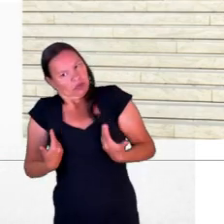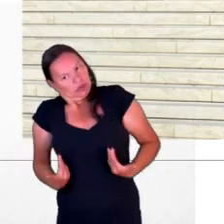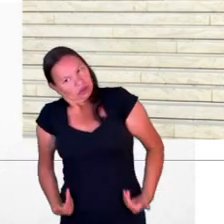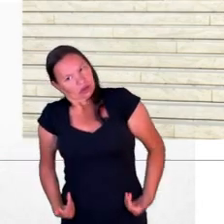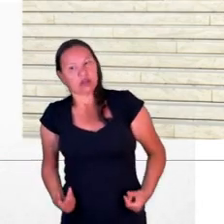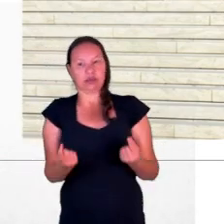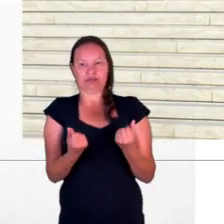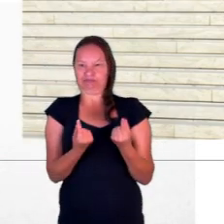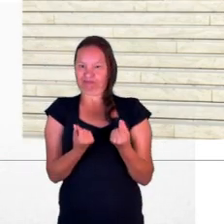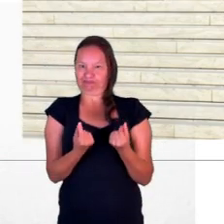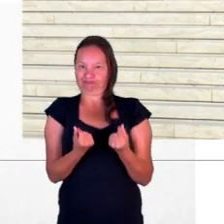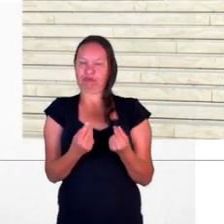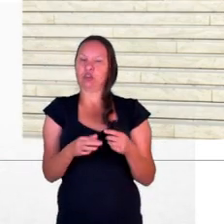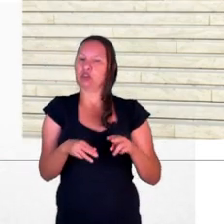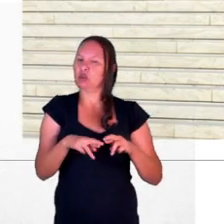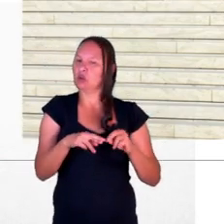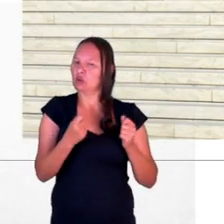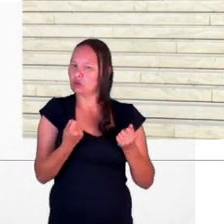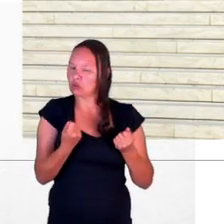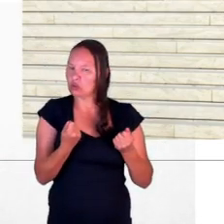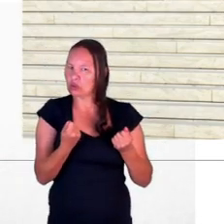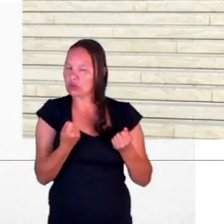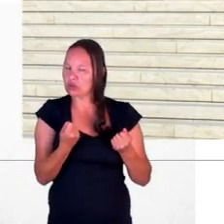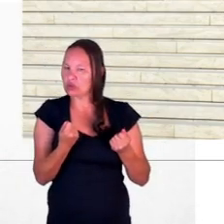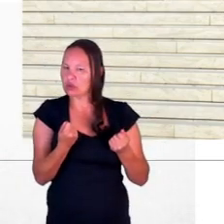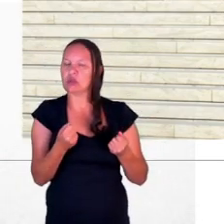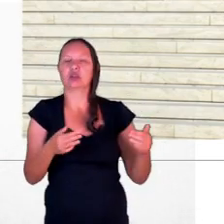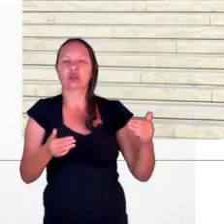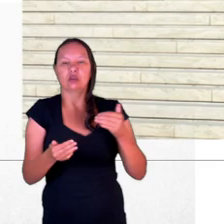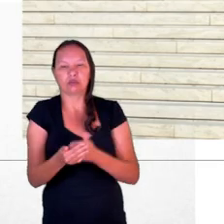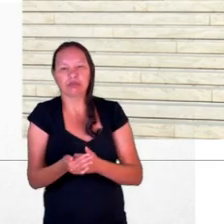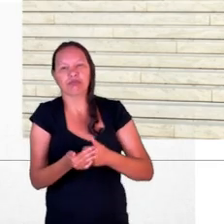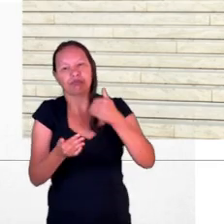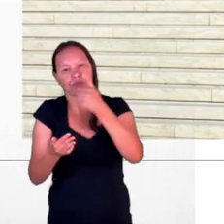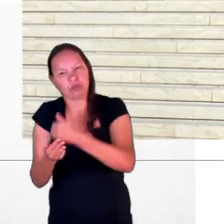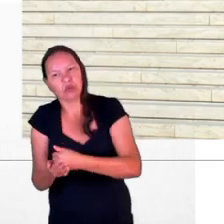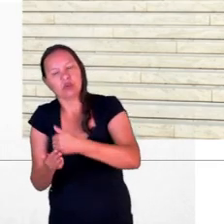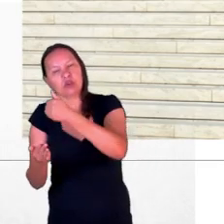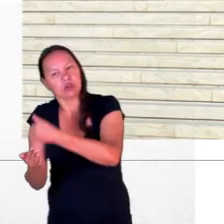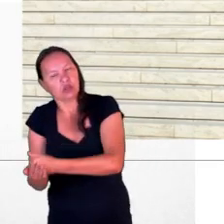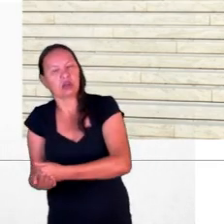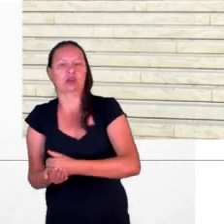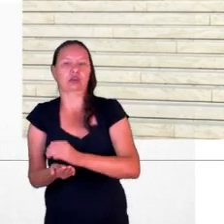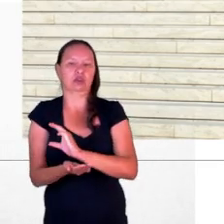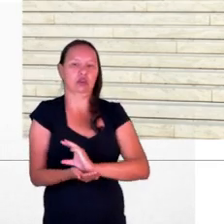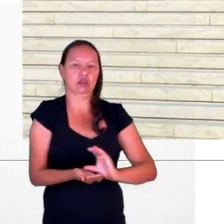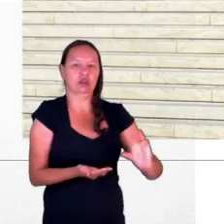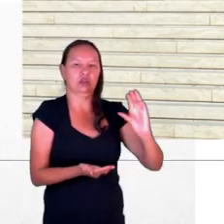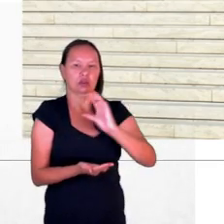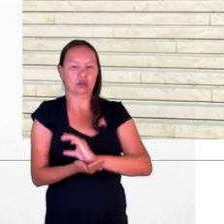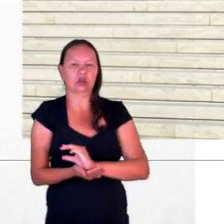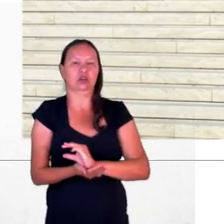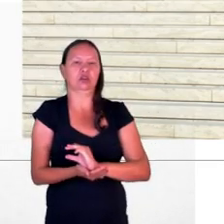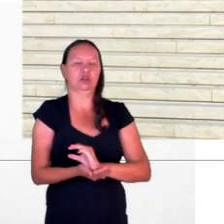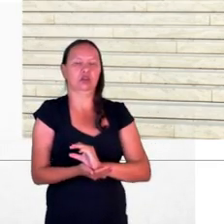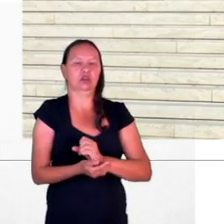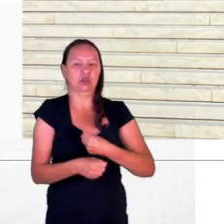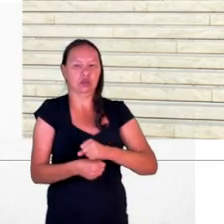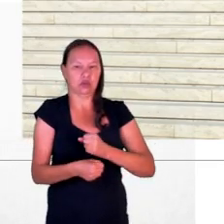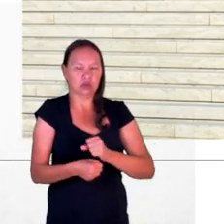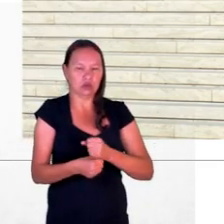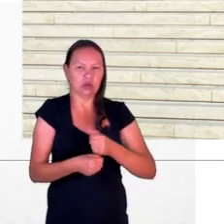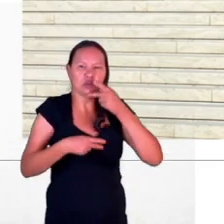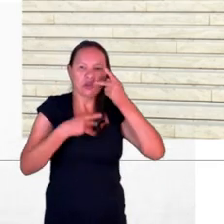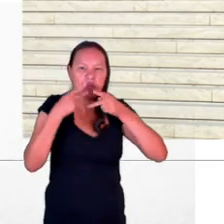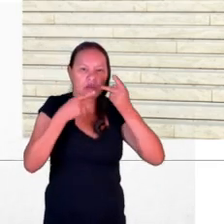remunerado e outros eles foram ingressando nas constituições ao longo dos anos aí nós citamos a